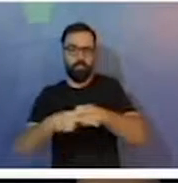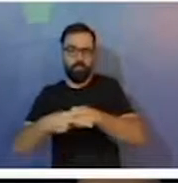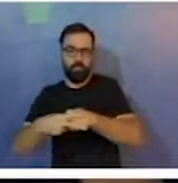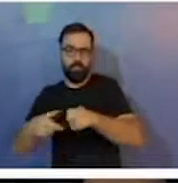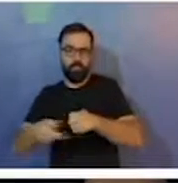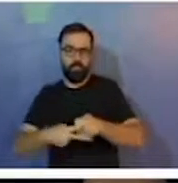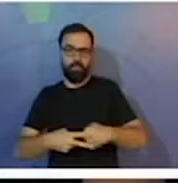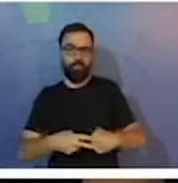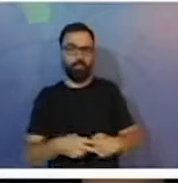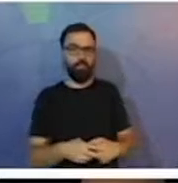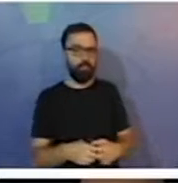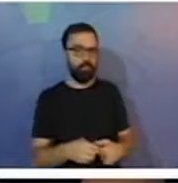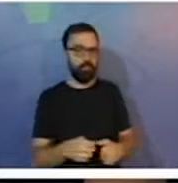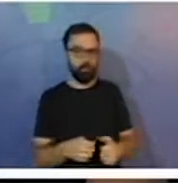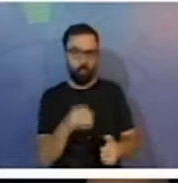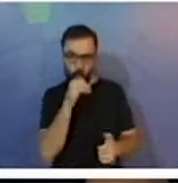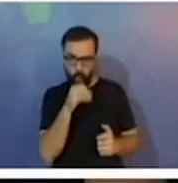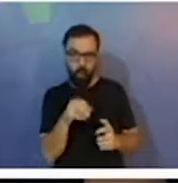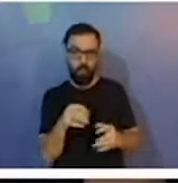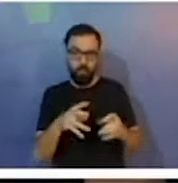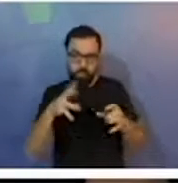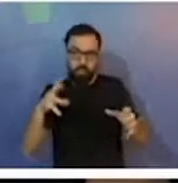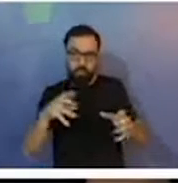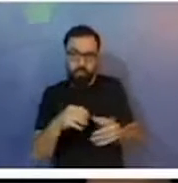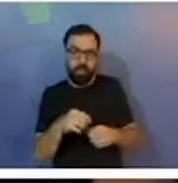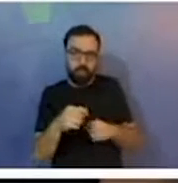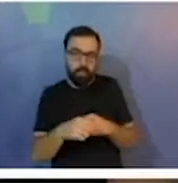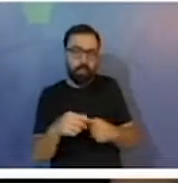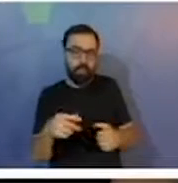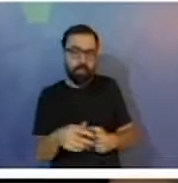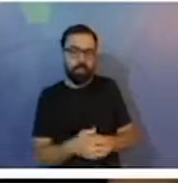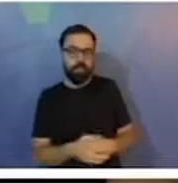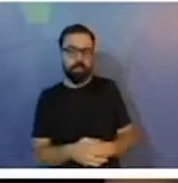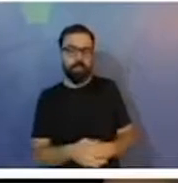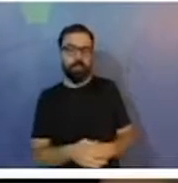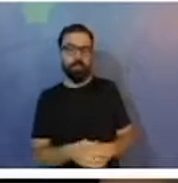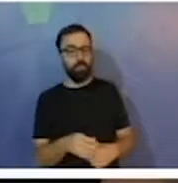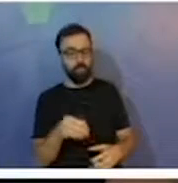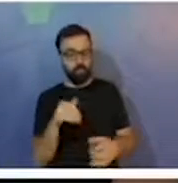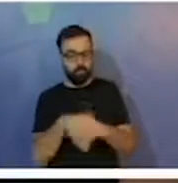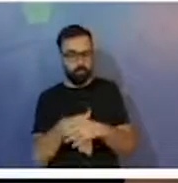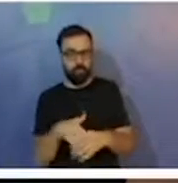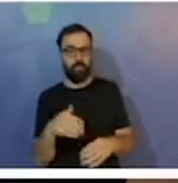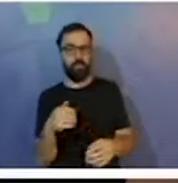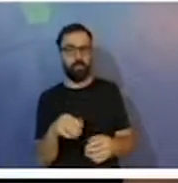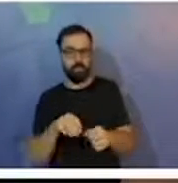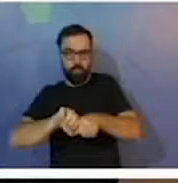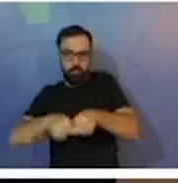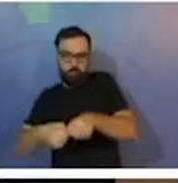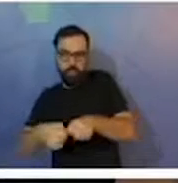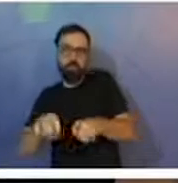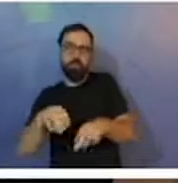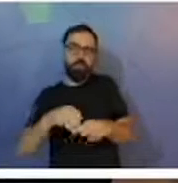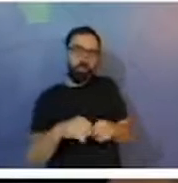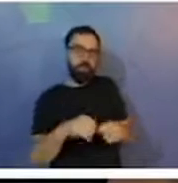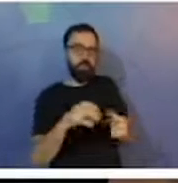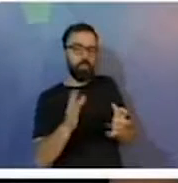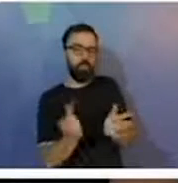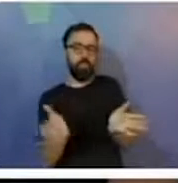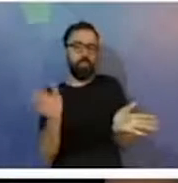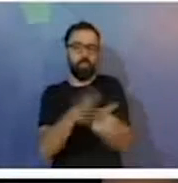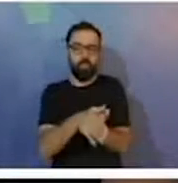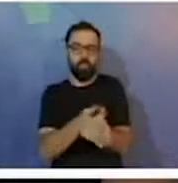faça sofre encha esvaziar novamente enfie torça envie